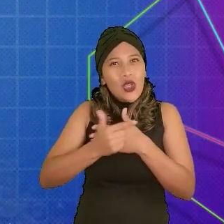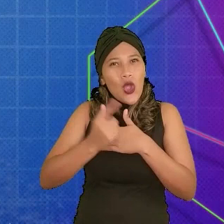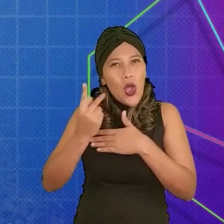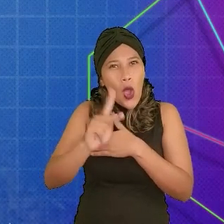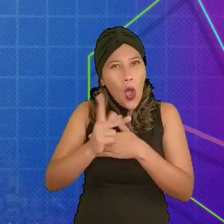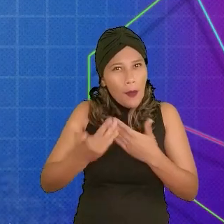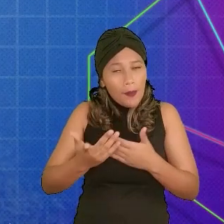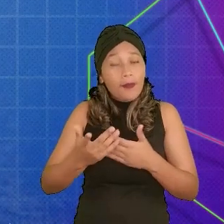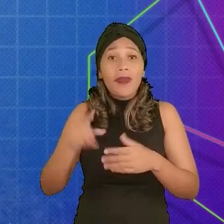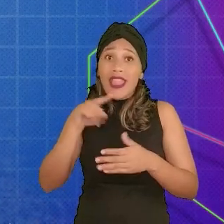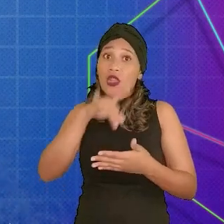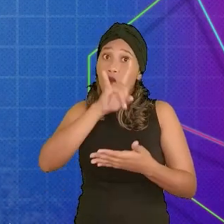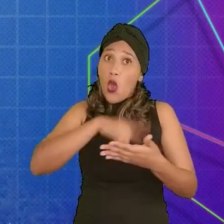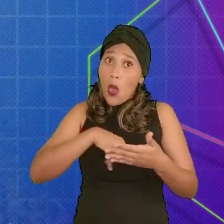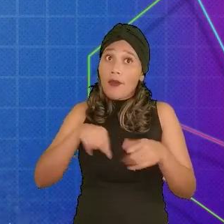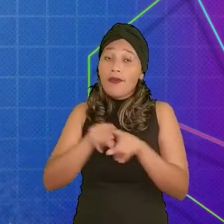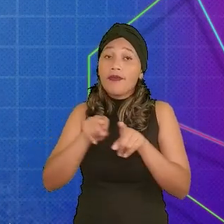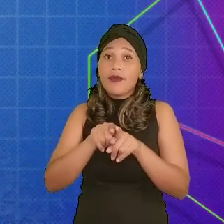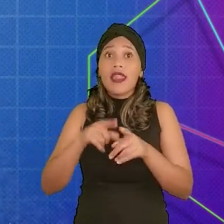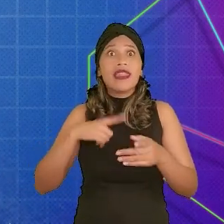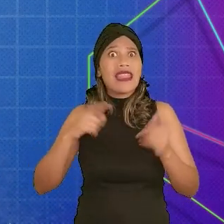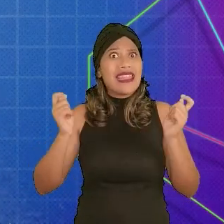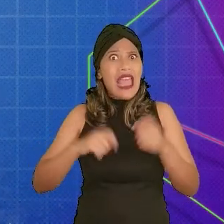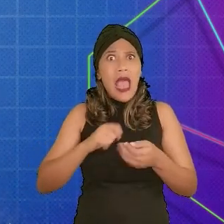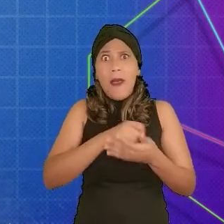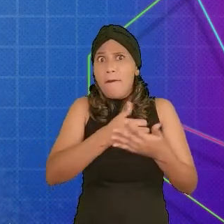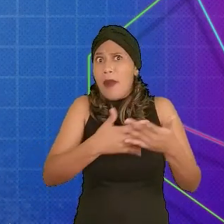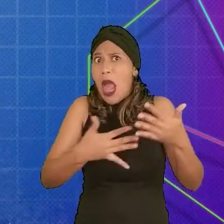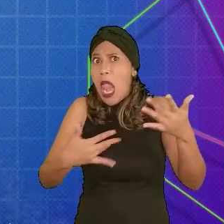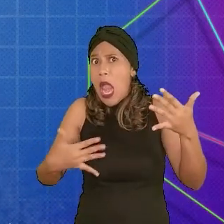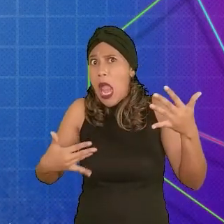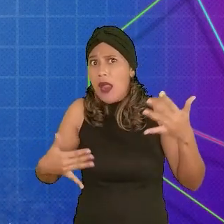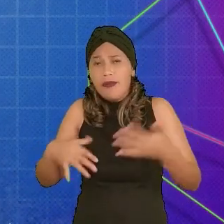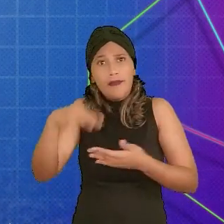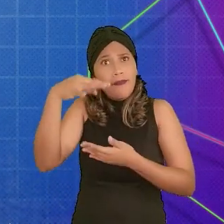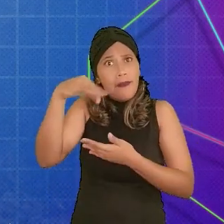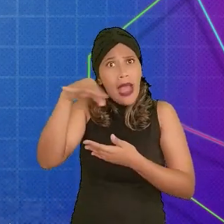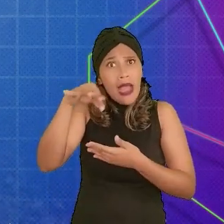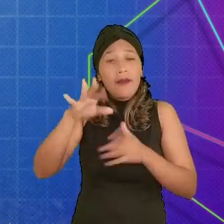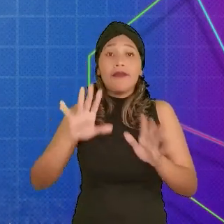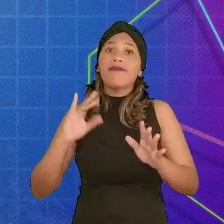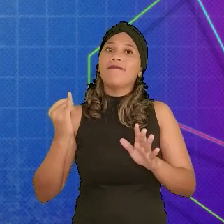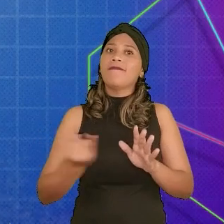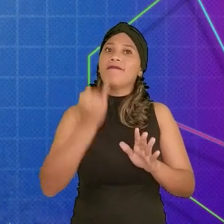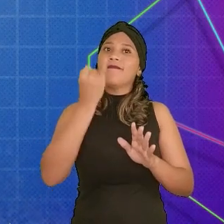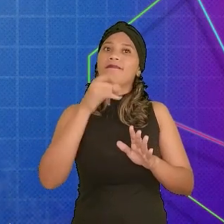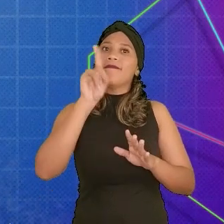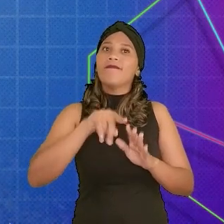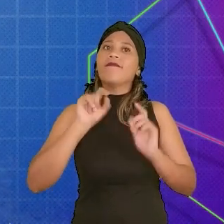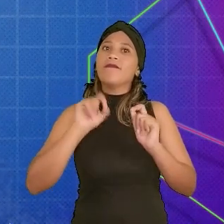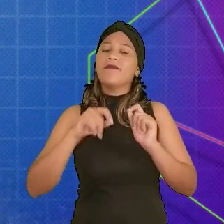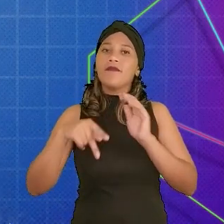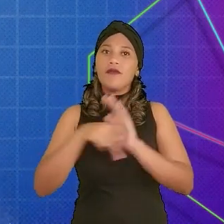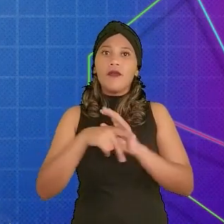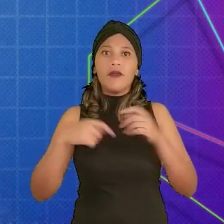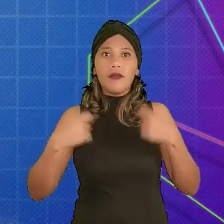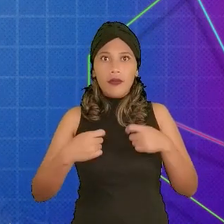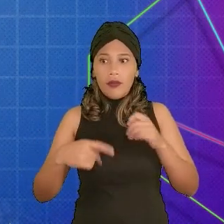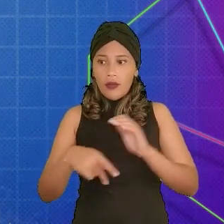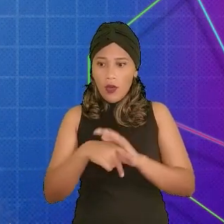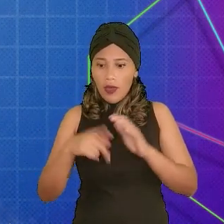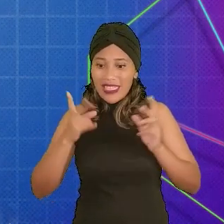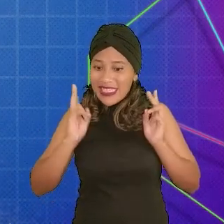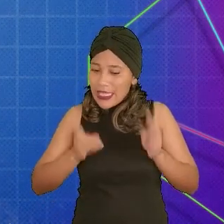interagir. Esses documentos podem ter centenas de páginas em grandes projetos. Mas o importante é que ele deve sempre